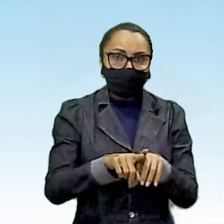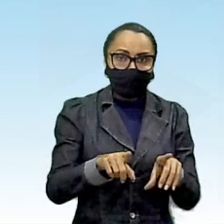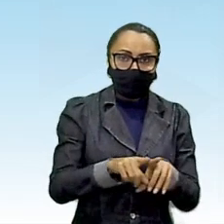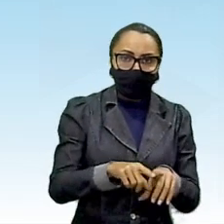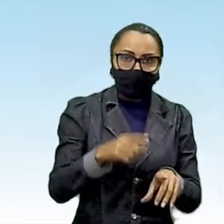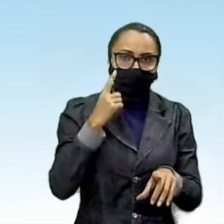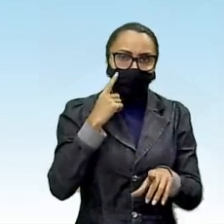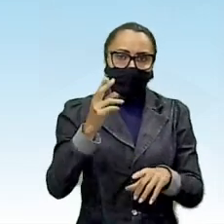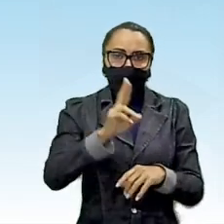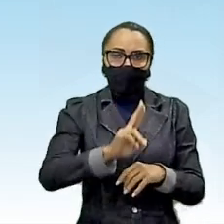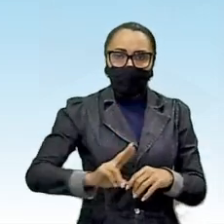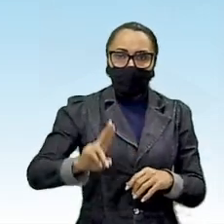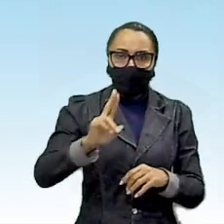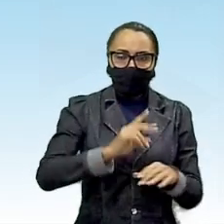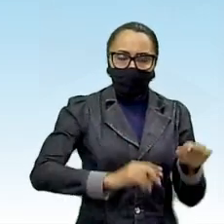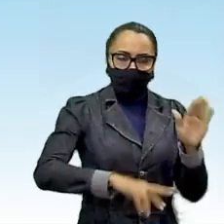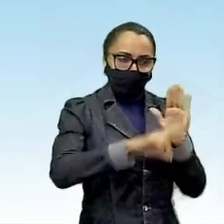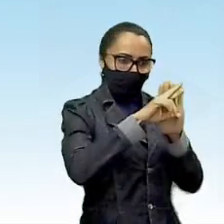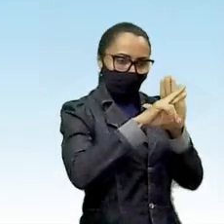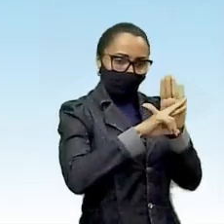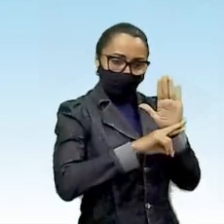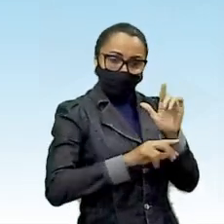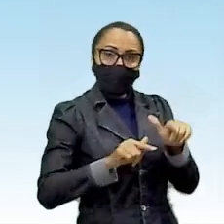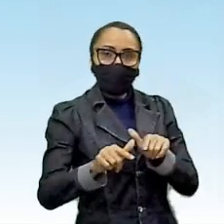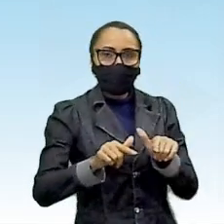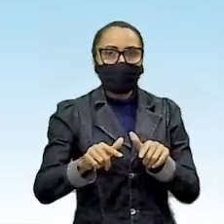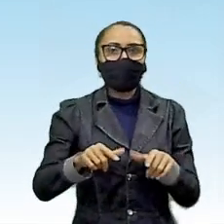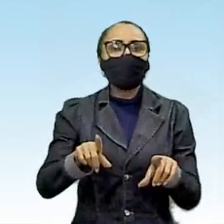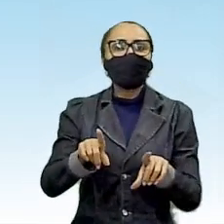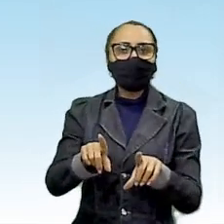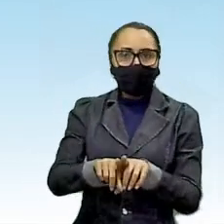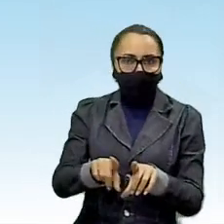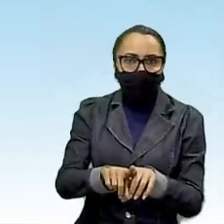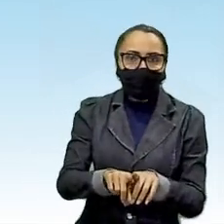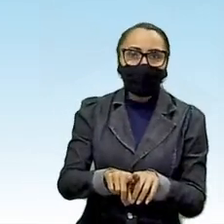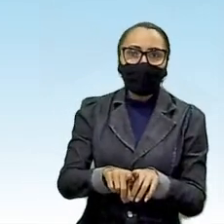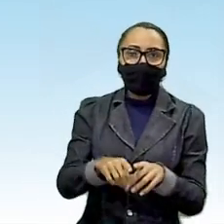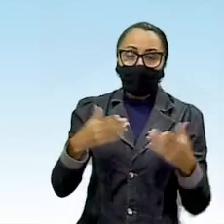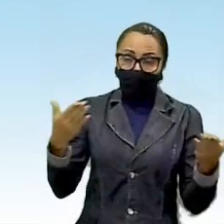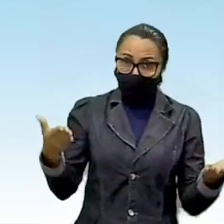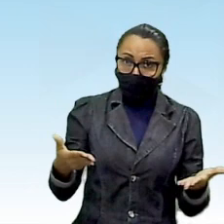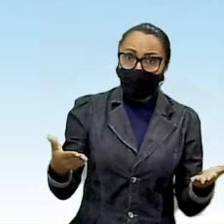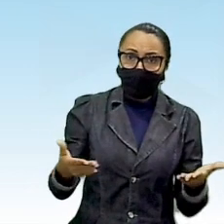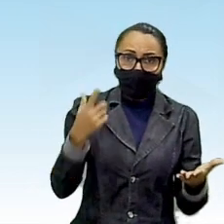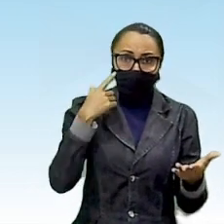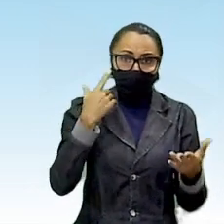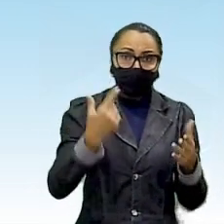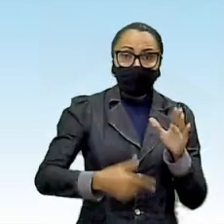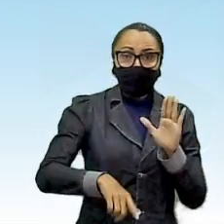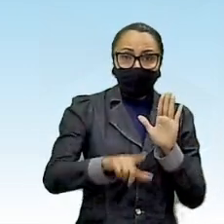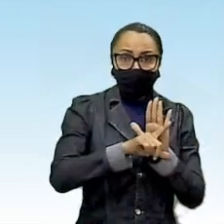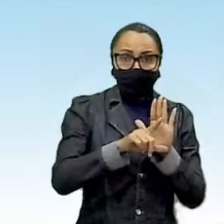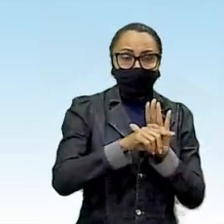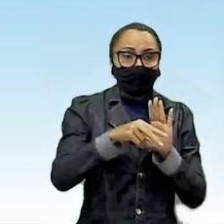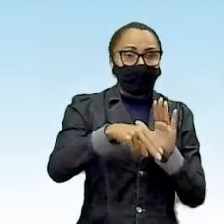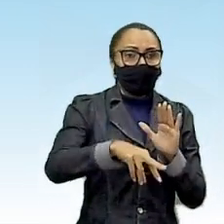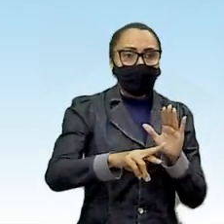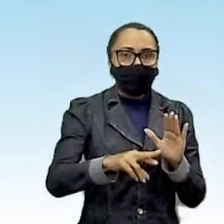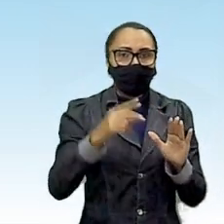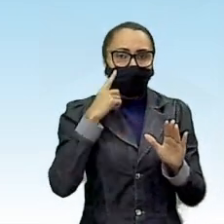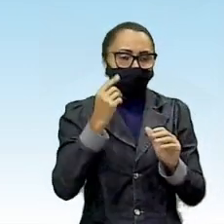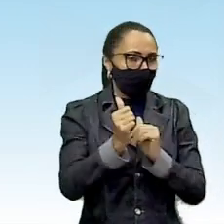do universo de regulamentações do trabalho também, né, com essa modernização, e as legislações, as NRs,